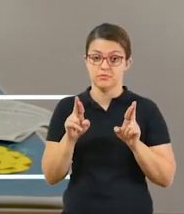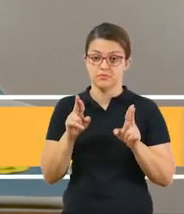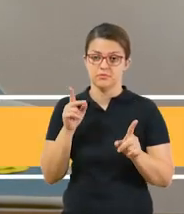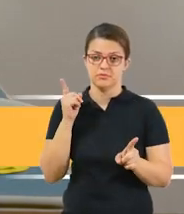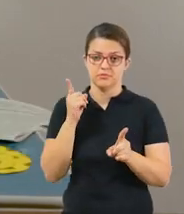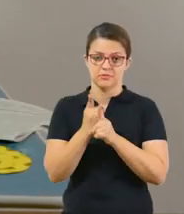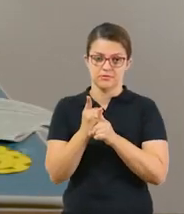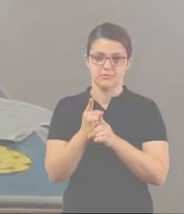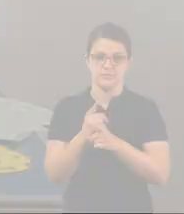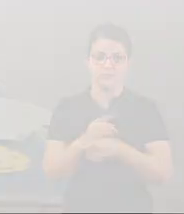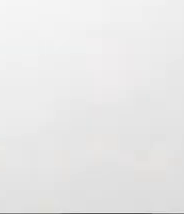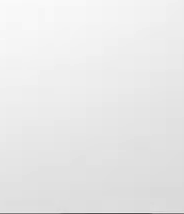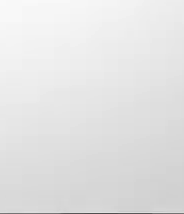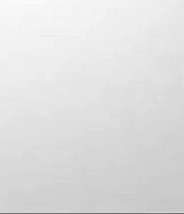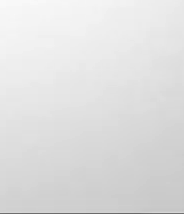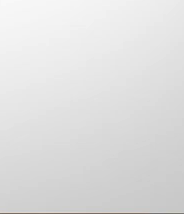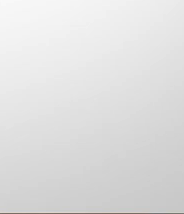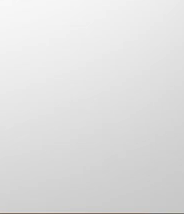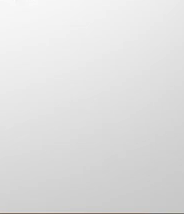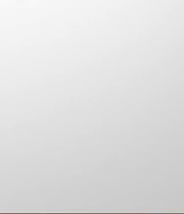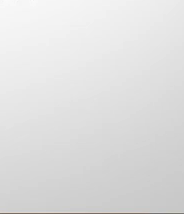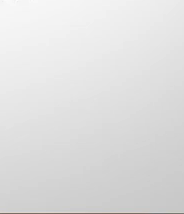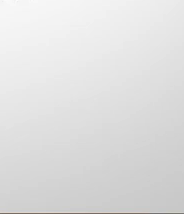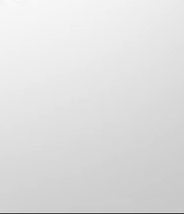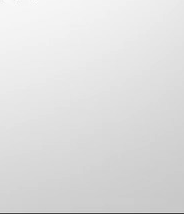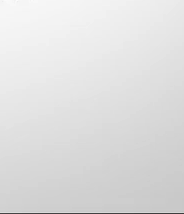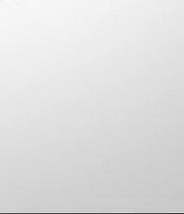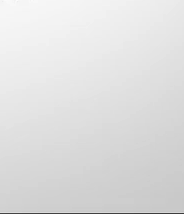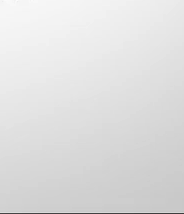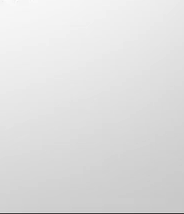encontrá-los aí tem pressa tá